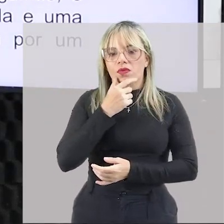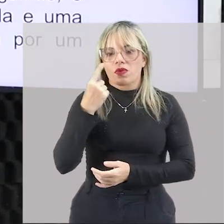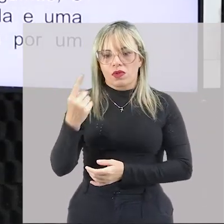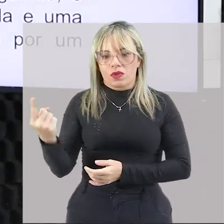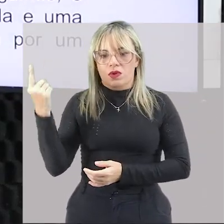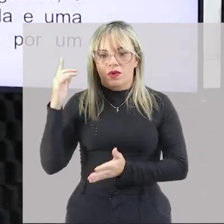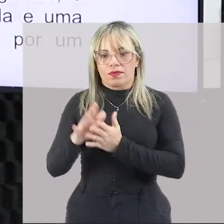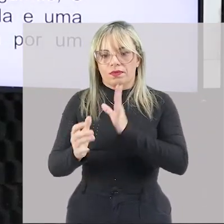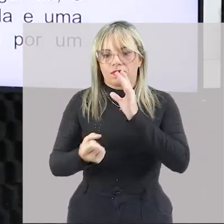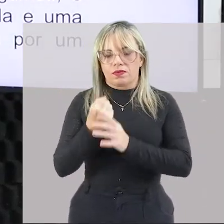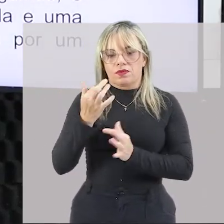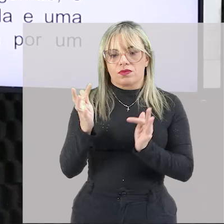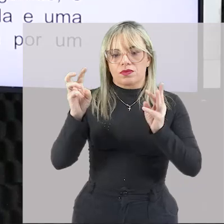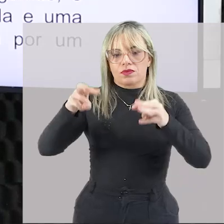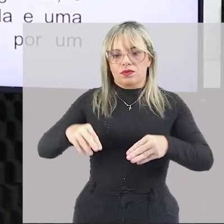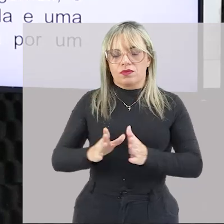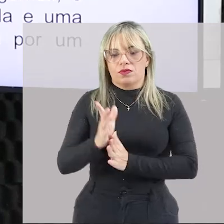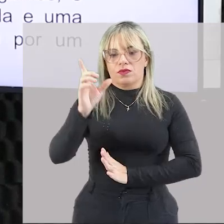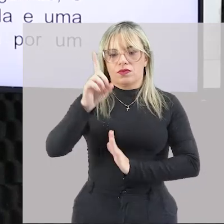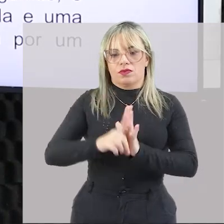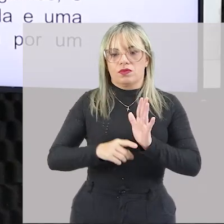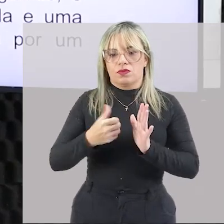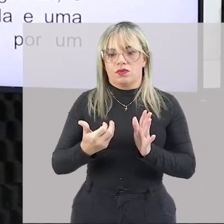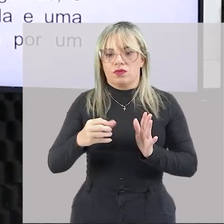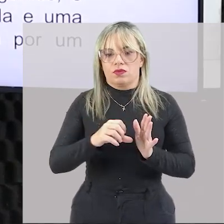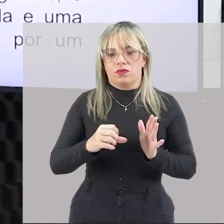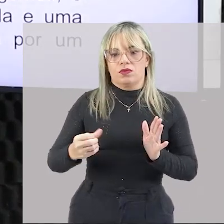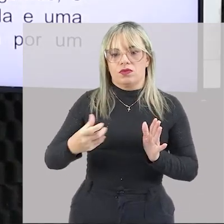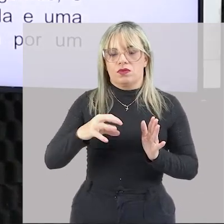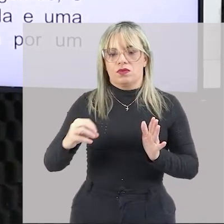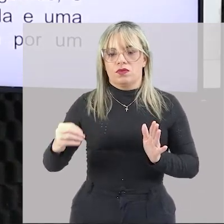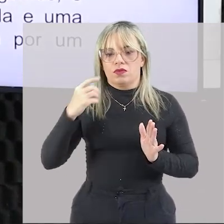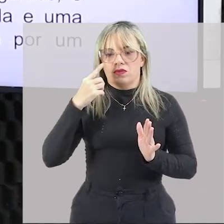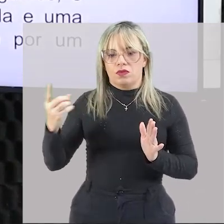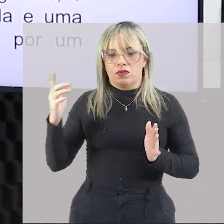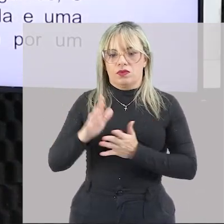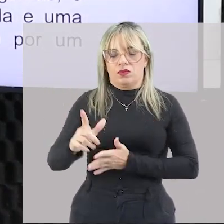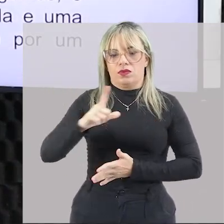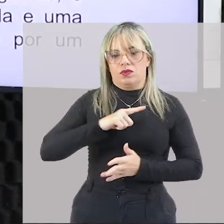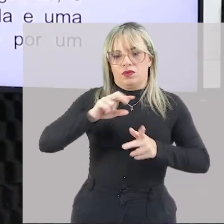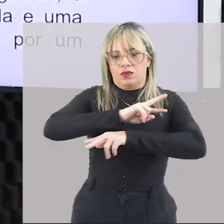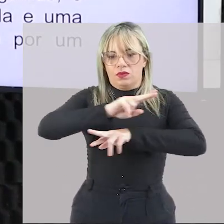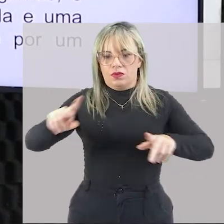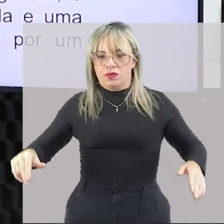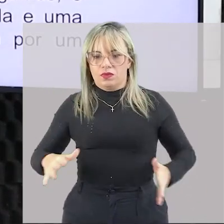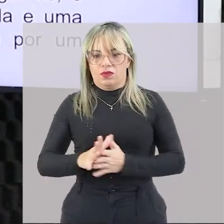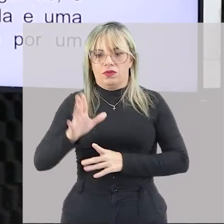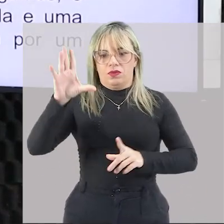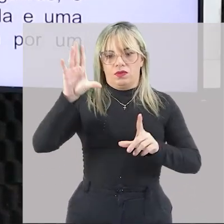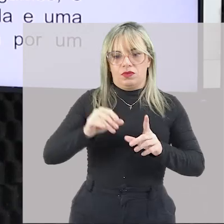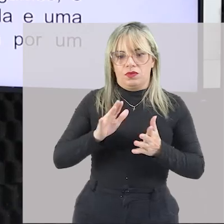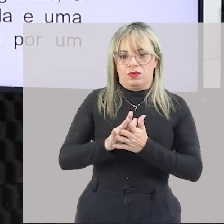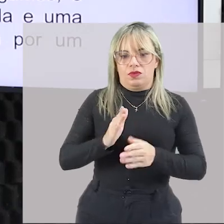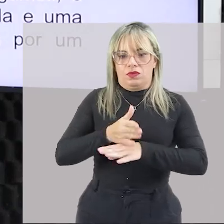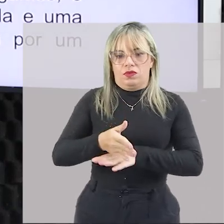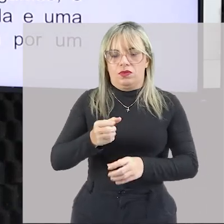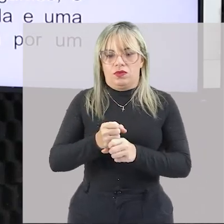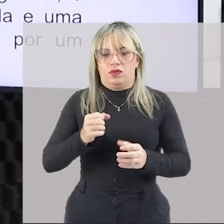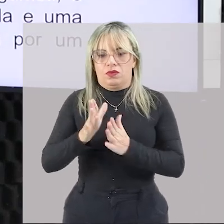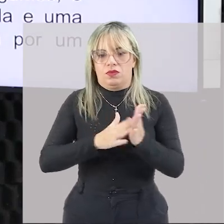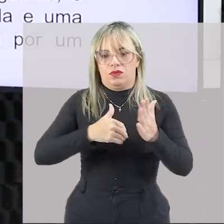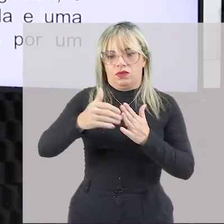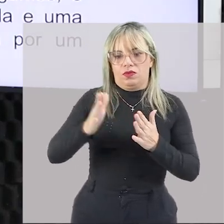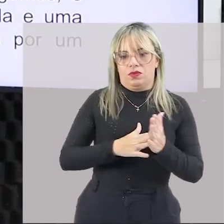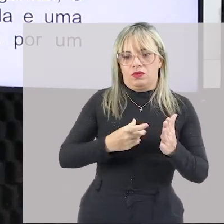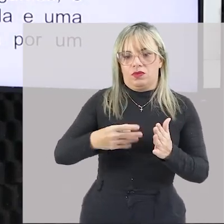de 1980, possui obras diversificadas que incluem fotografias, instalações, pinturas e